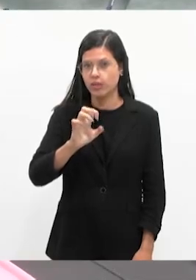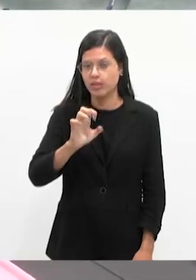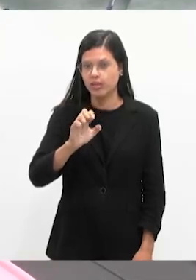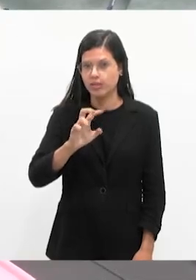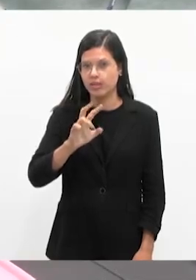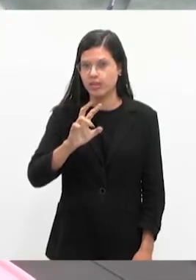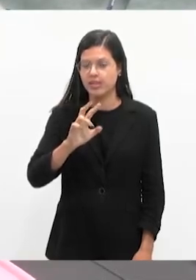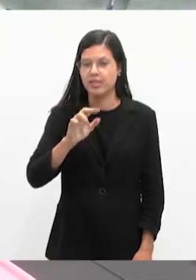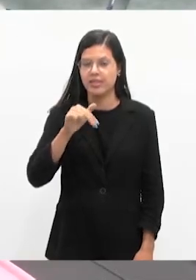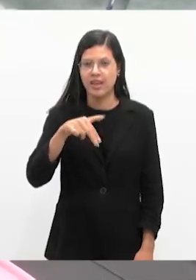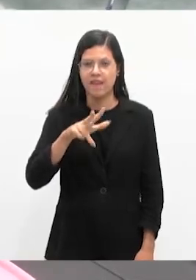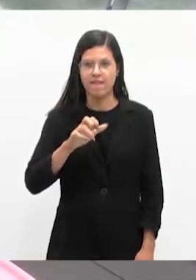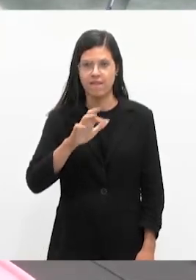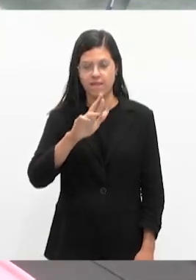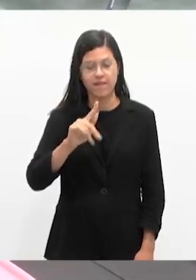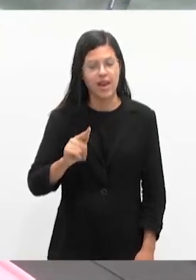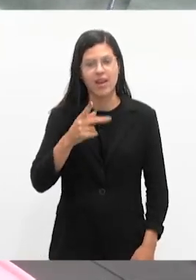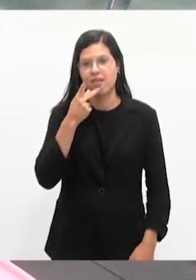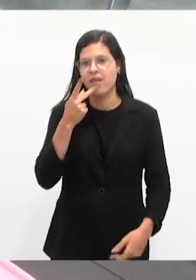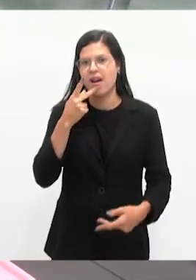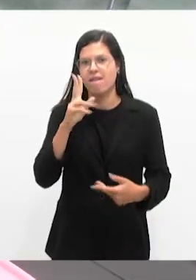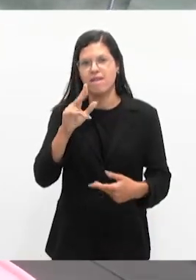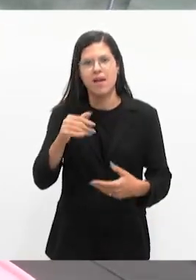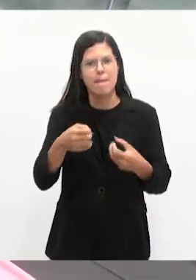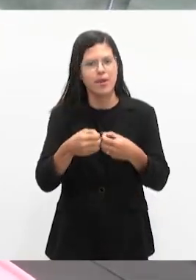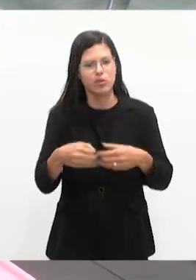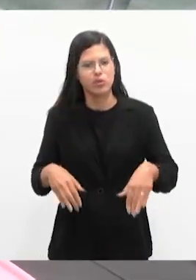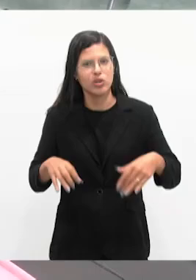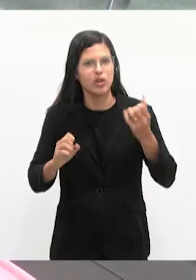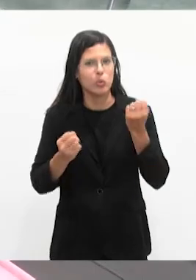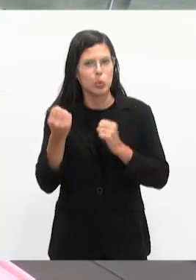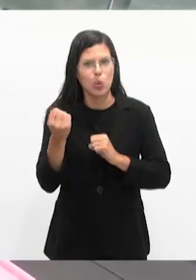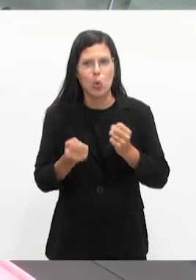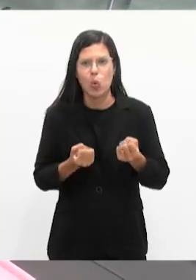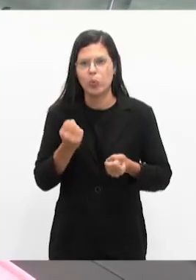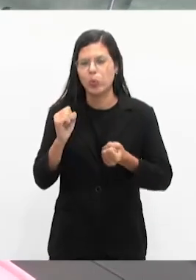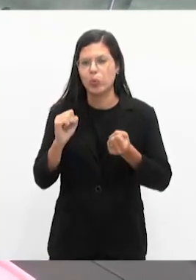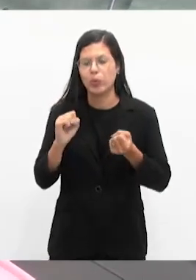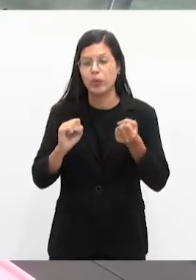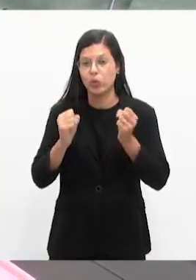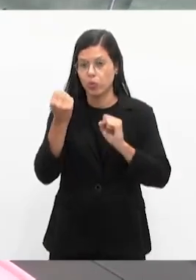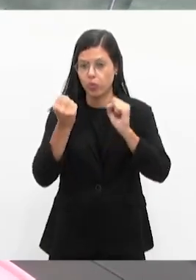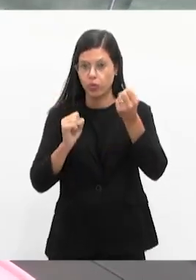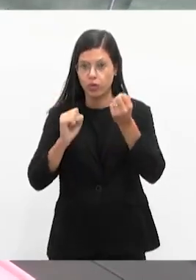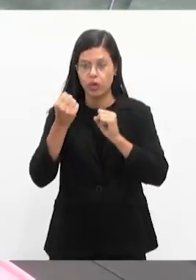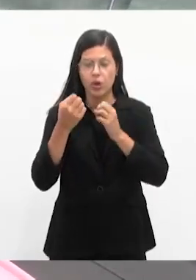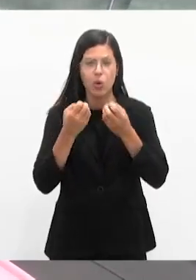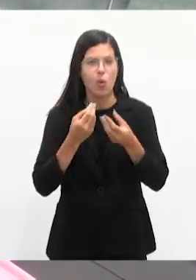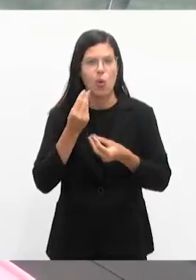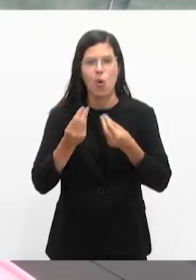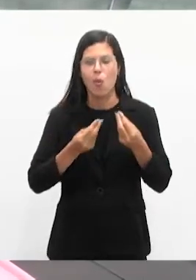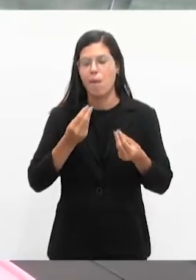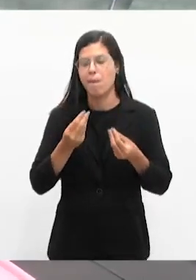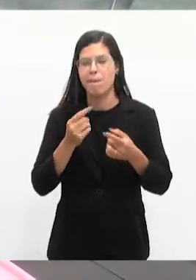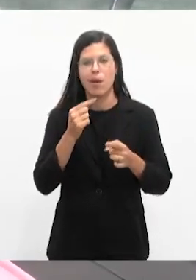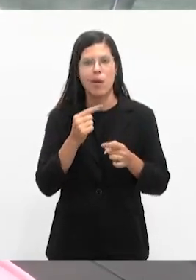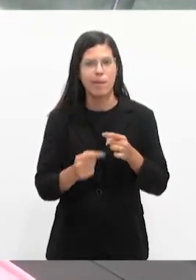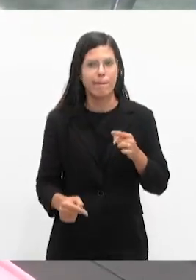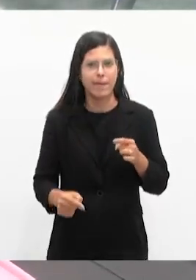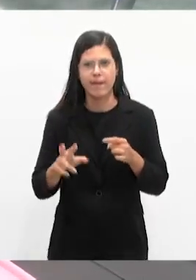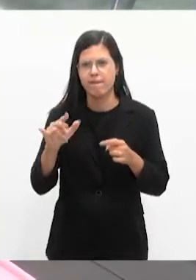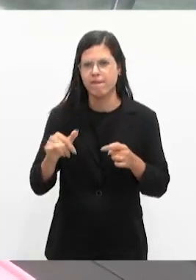vai legislar sobre importação, como é que a gente pode proibir um produto que é nocivo, isso vai criar problema para a indústria